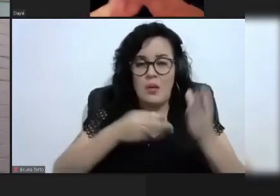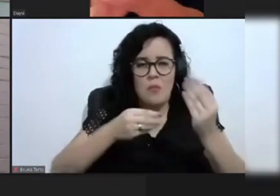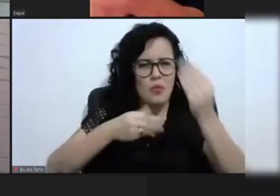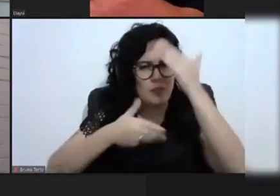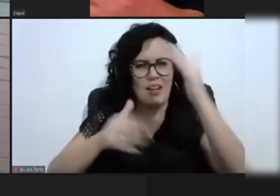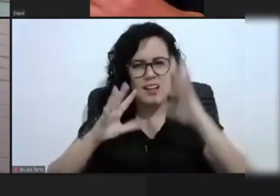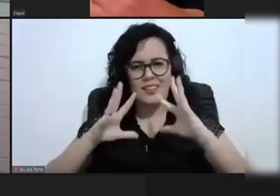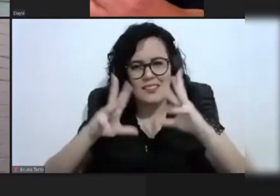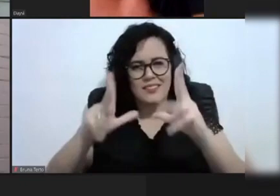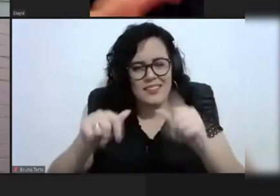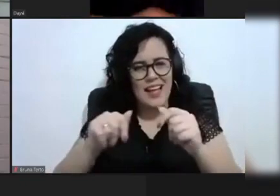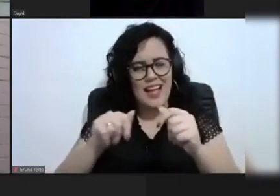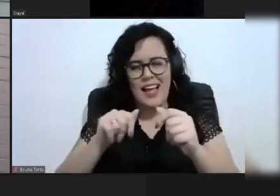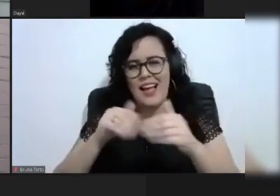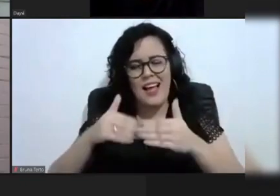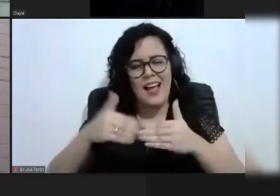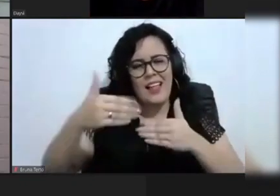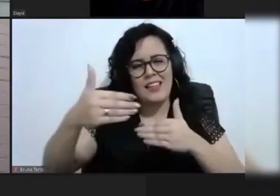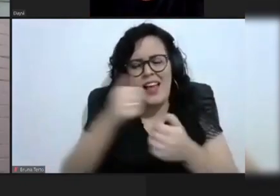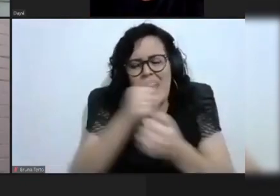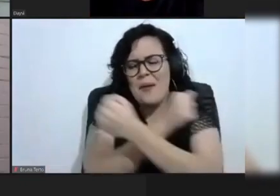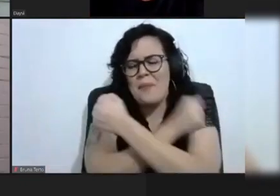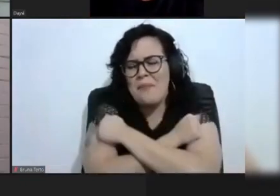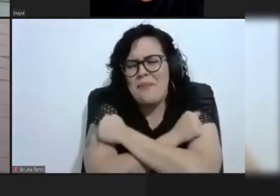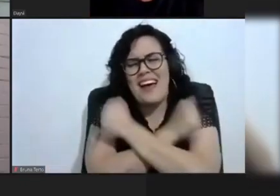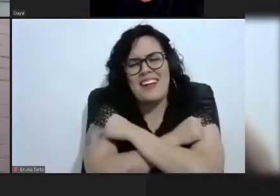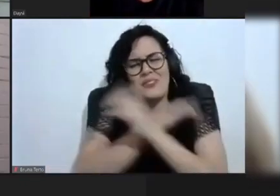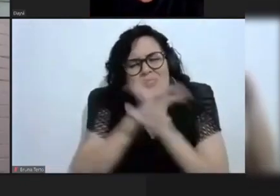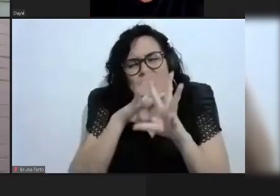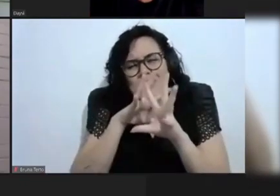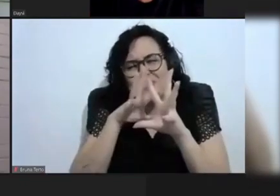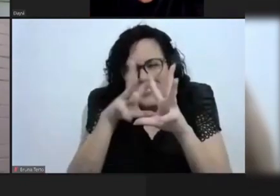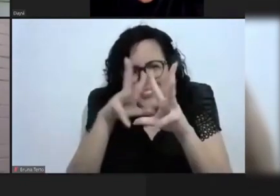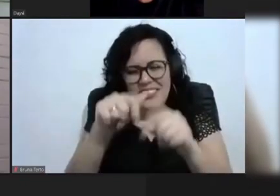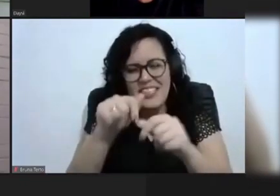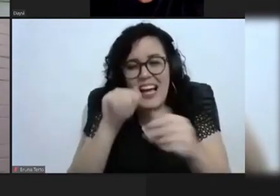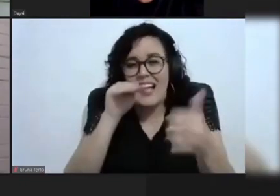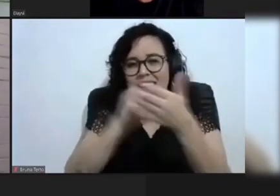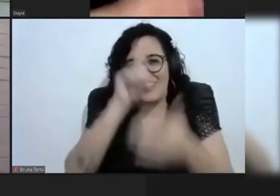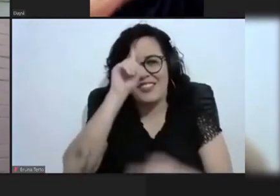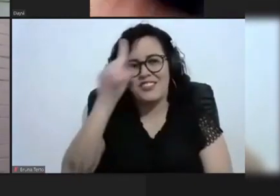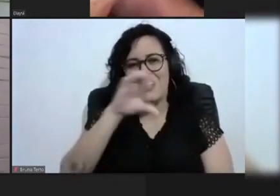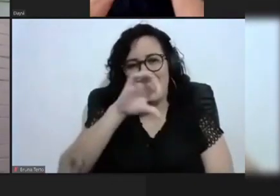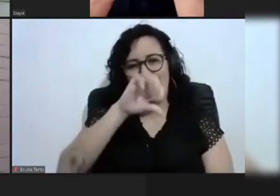Abraço a todos que estão aqui nos assistindo, até o dia 9 de abril.